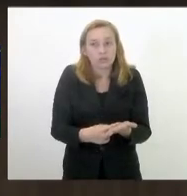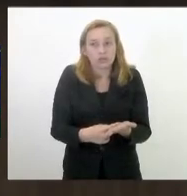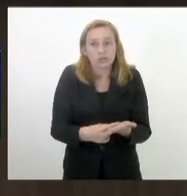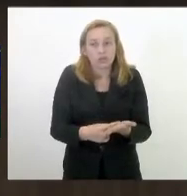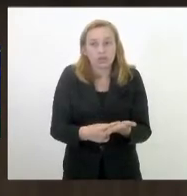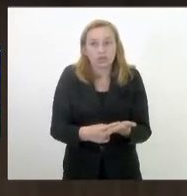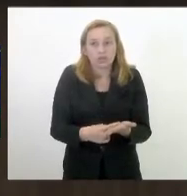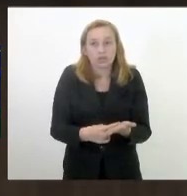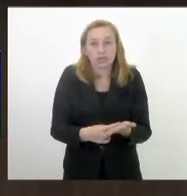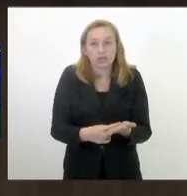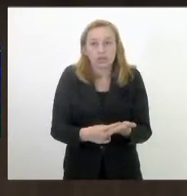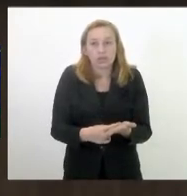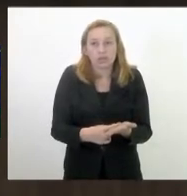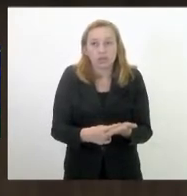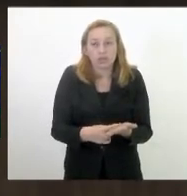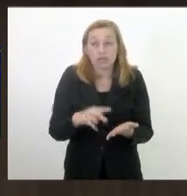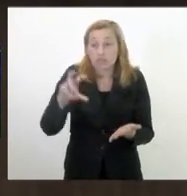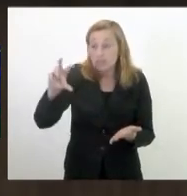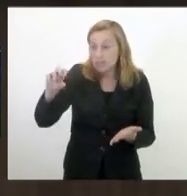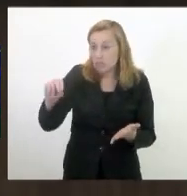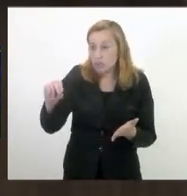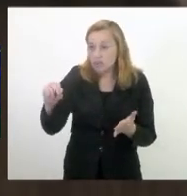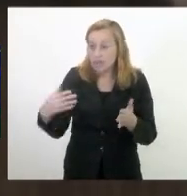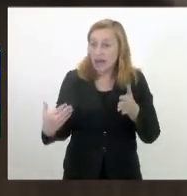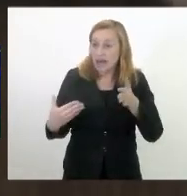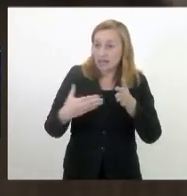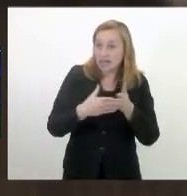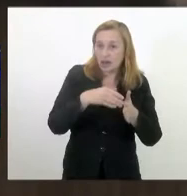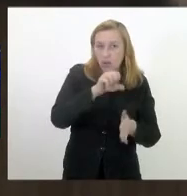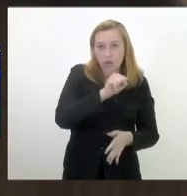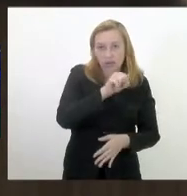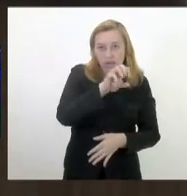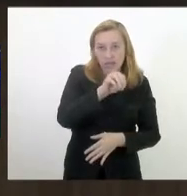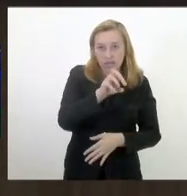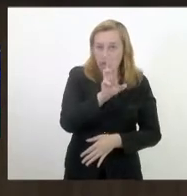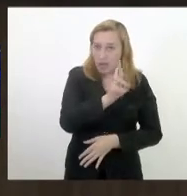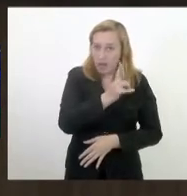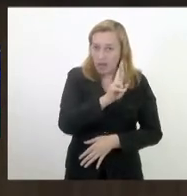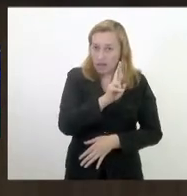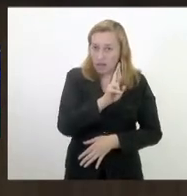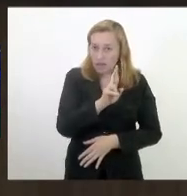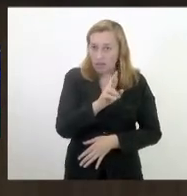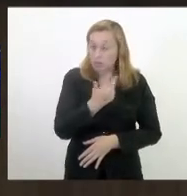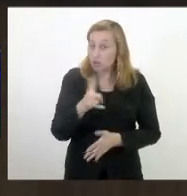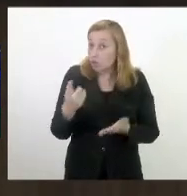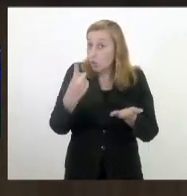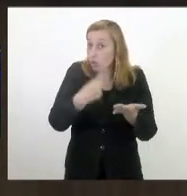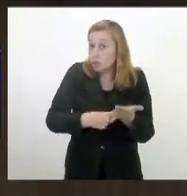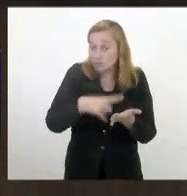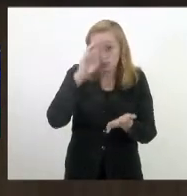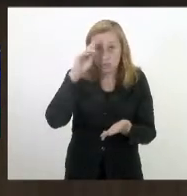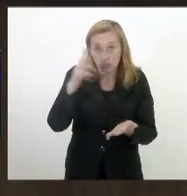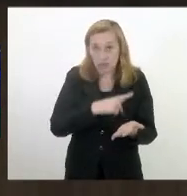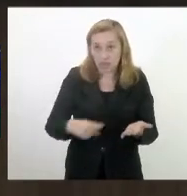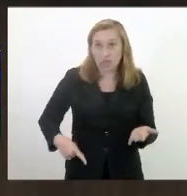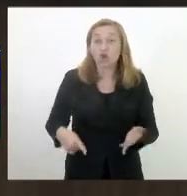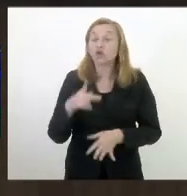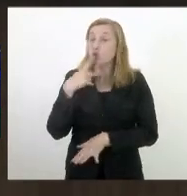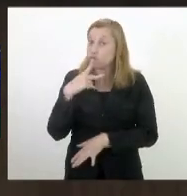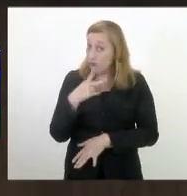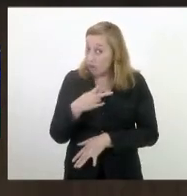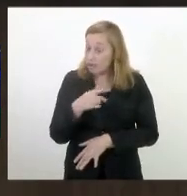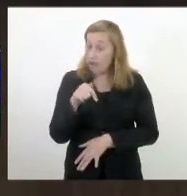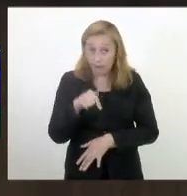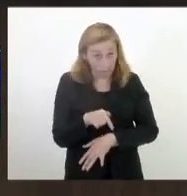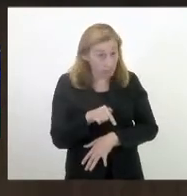50, sendo até R$ 80. Não há compromisso, senhor presidente, e aí depois, eu estou falando isso